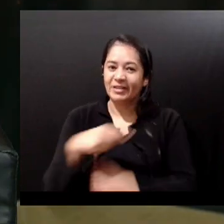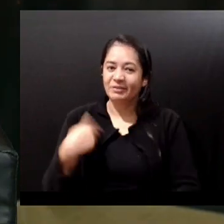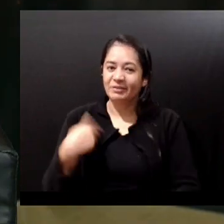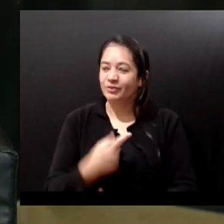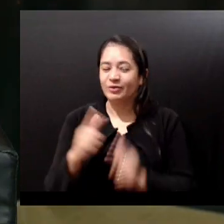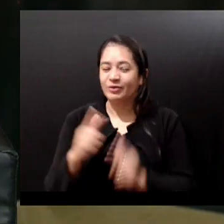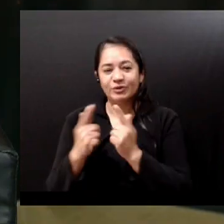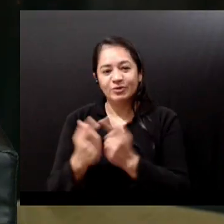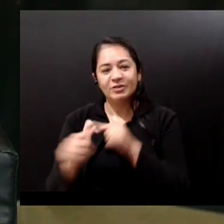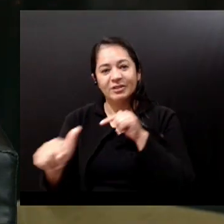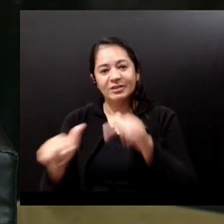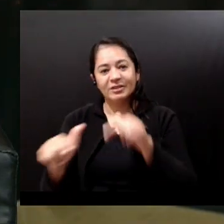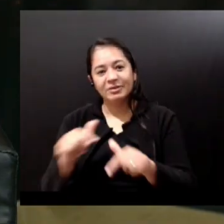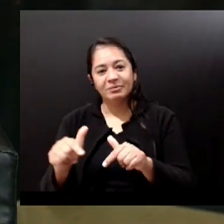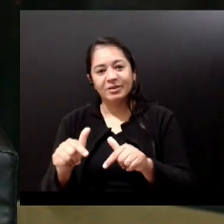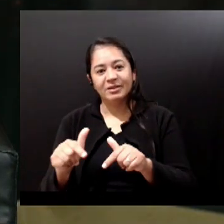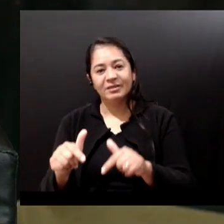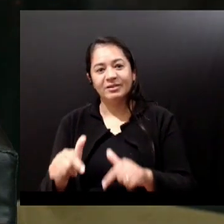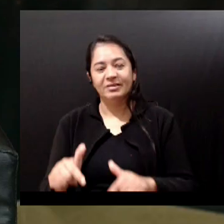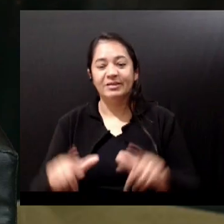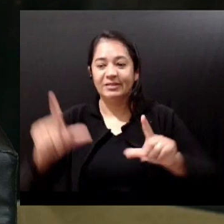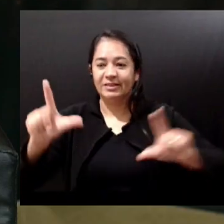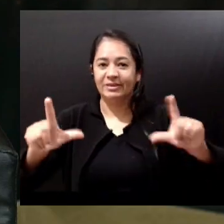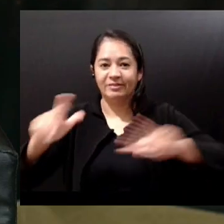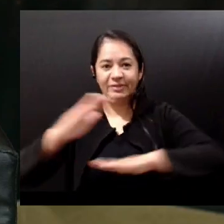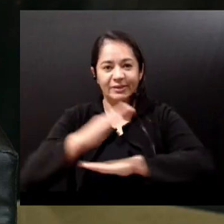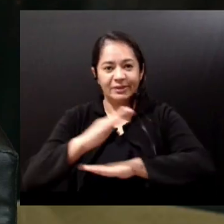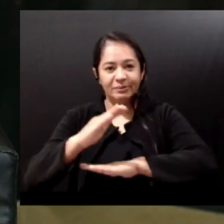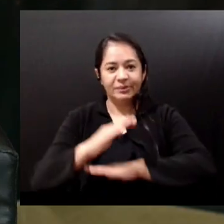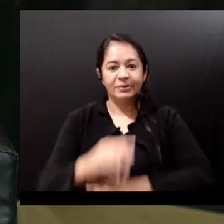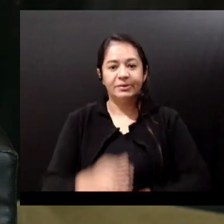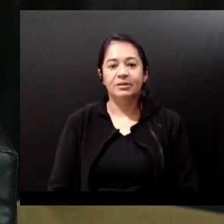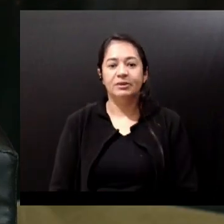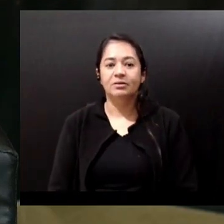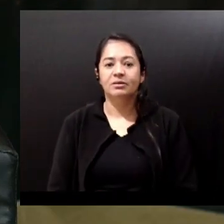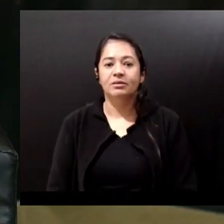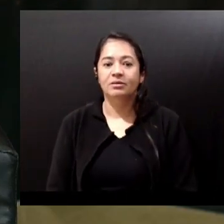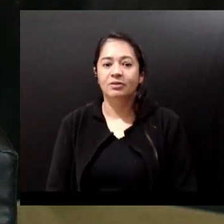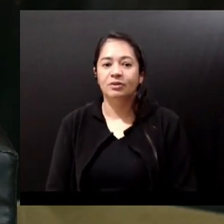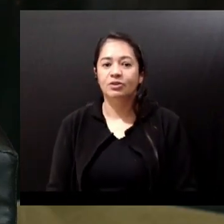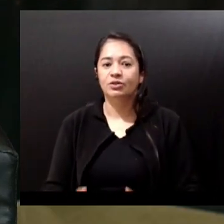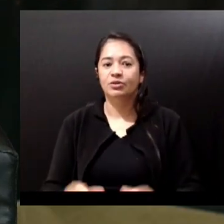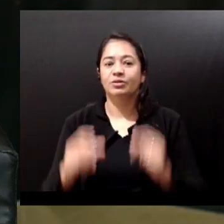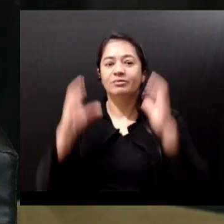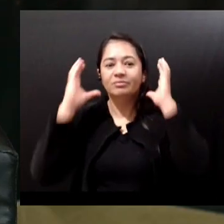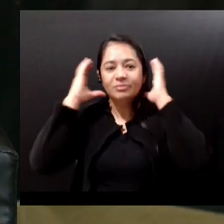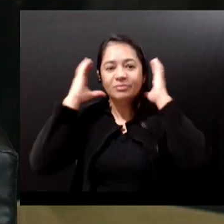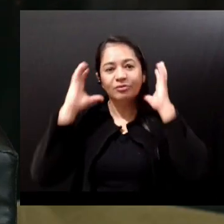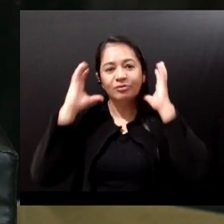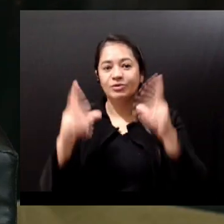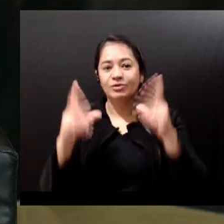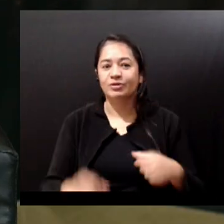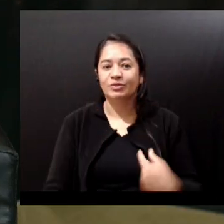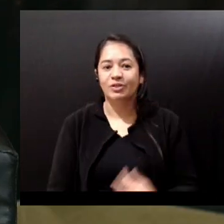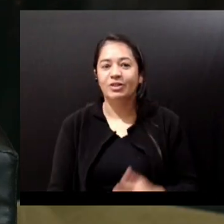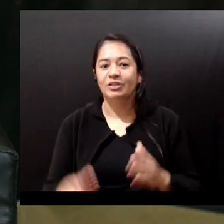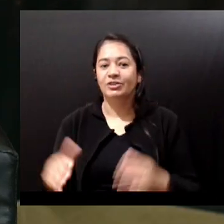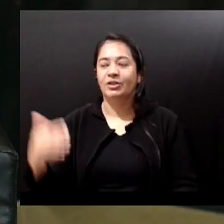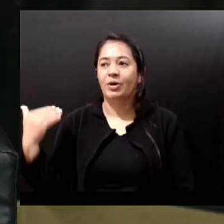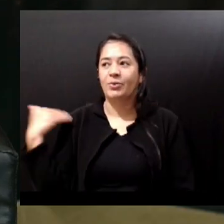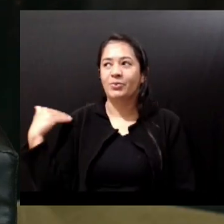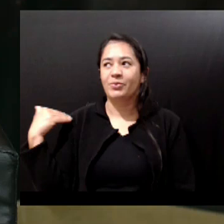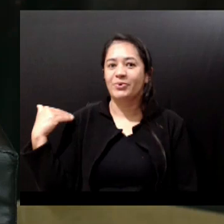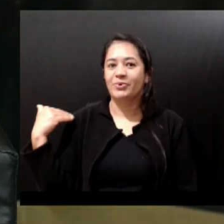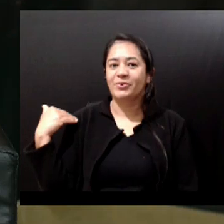edição da TV Câmara, eles todos com fone de ouvido, né? Daí a gente chega lá, dá um carinhozinho assim